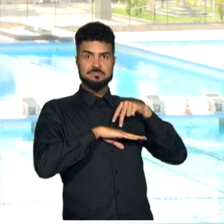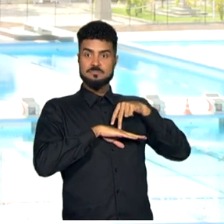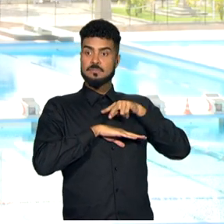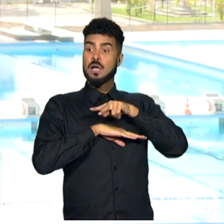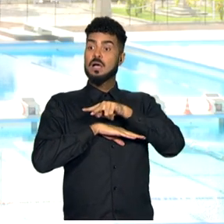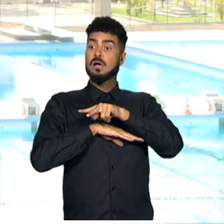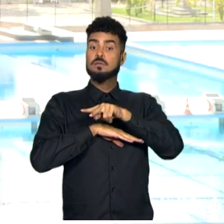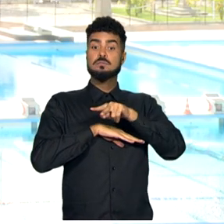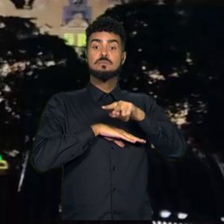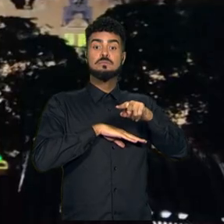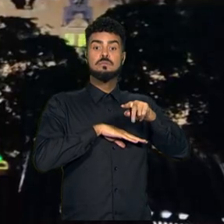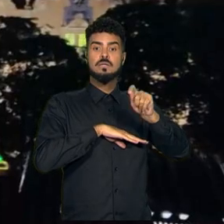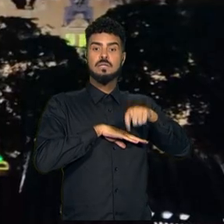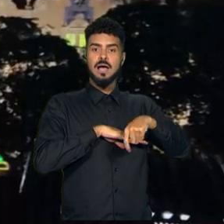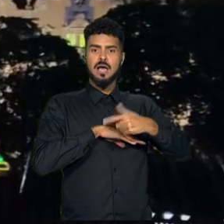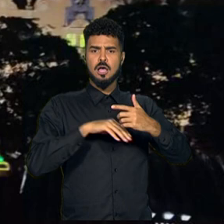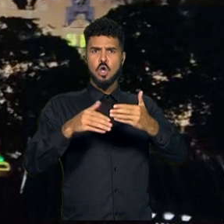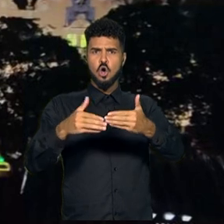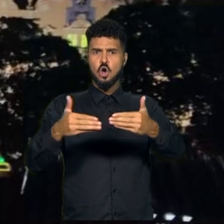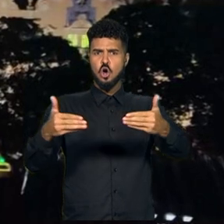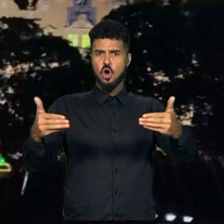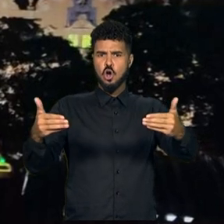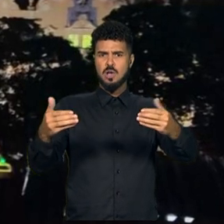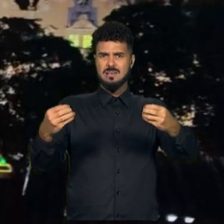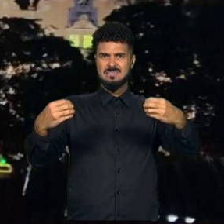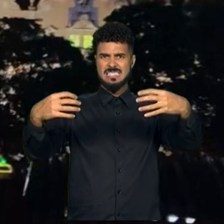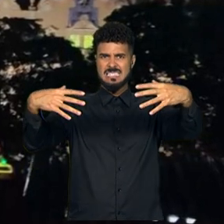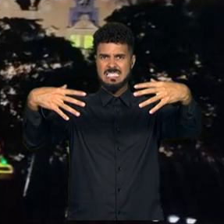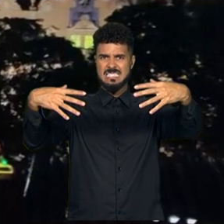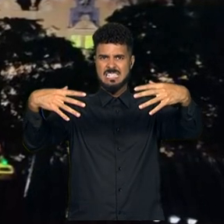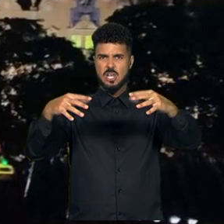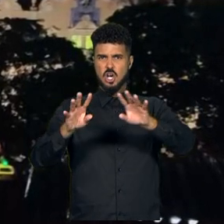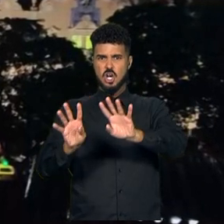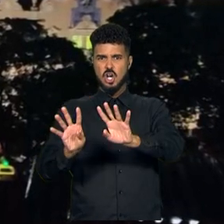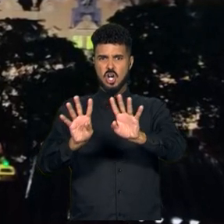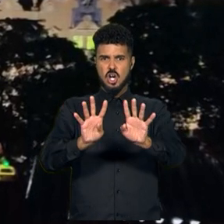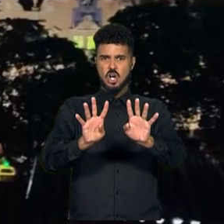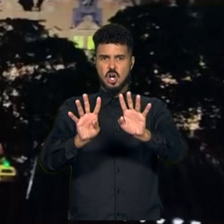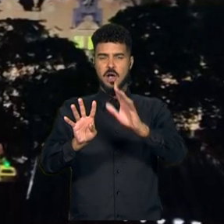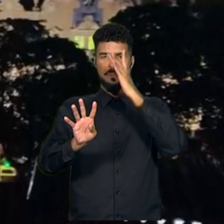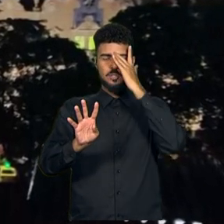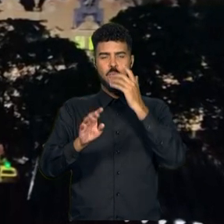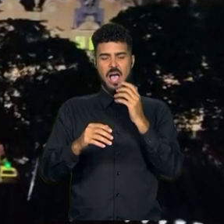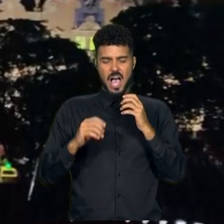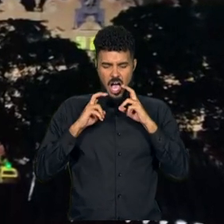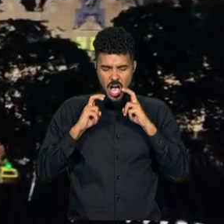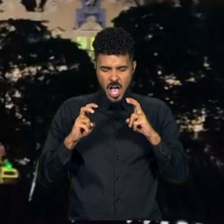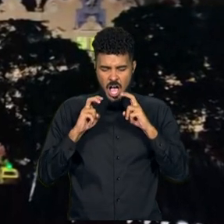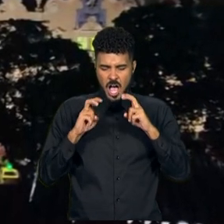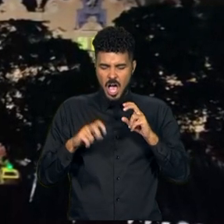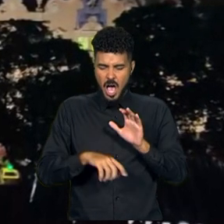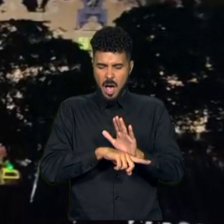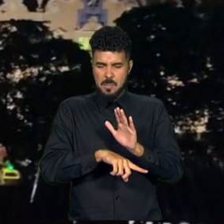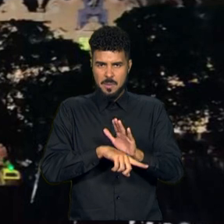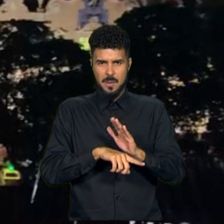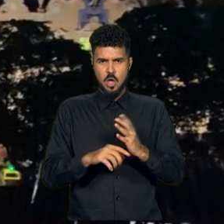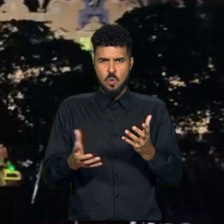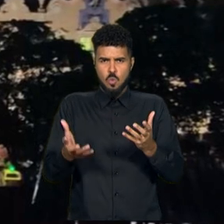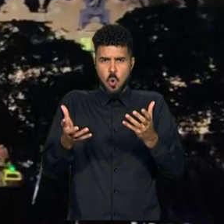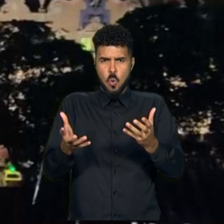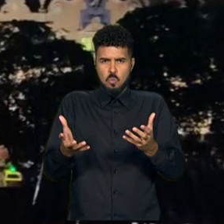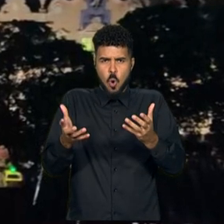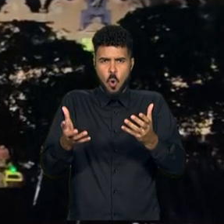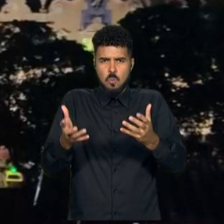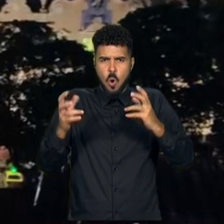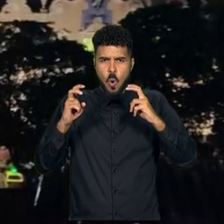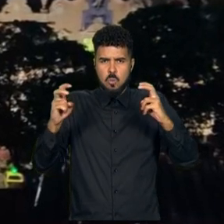melhor, que é a barreira inteira acesa, a barreira viva em prol do Vasco, São Januário pulsando, torcida